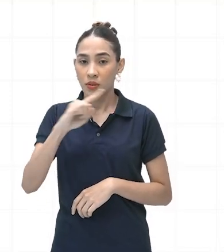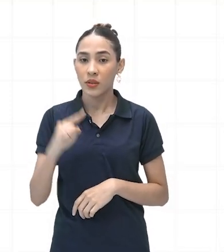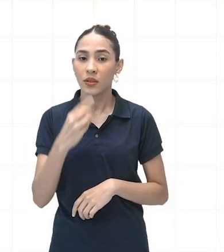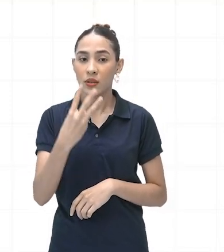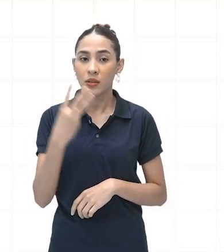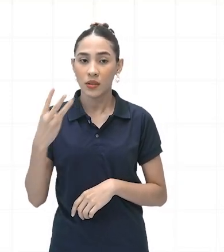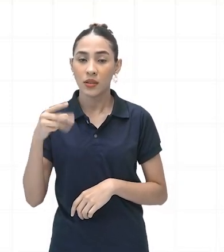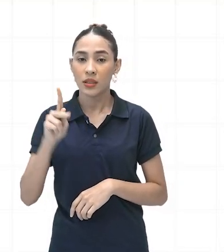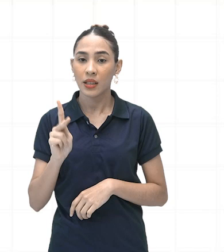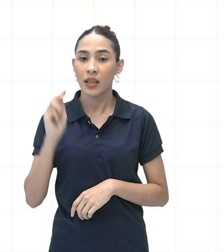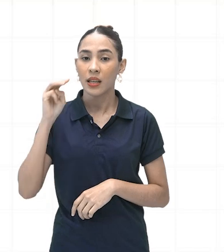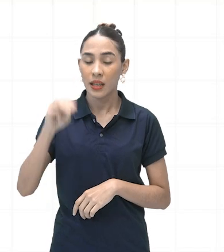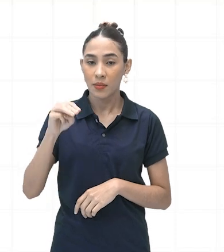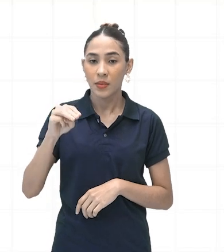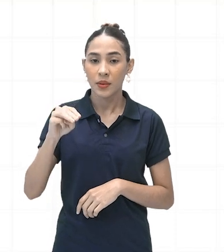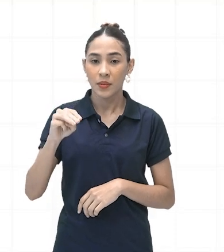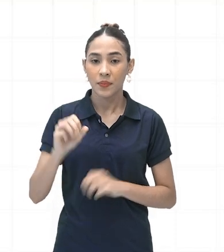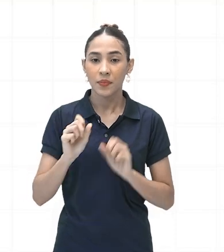2.933